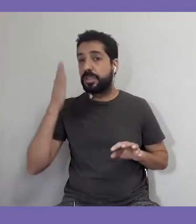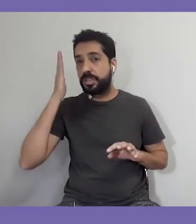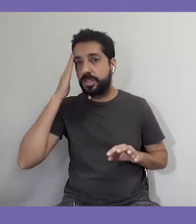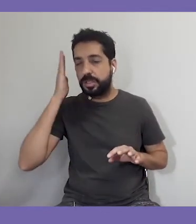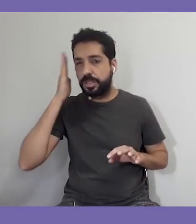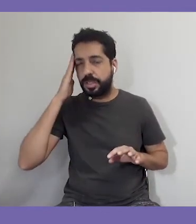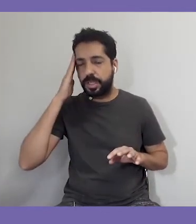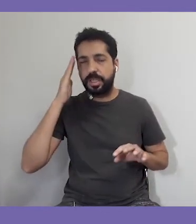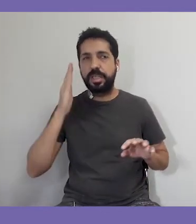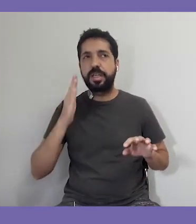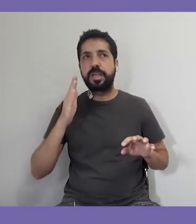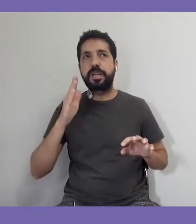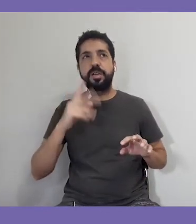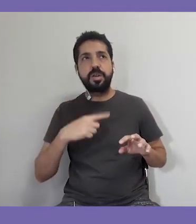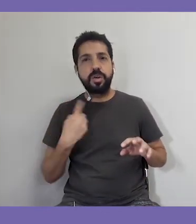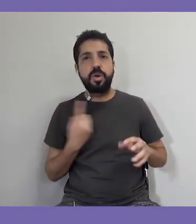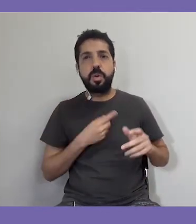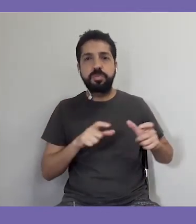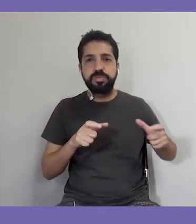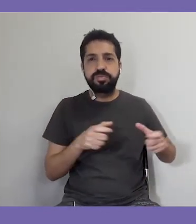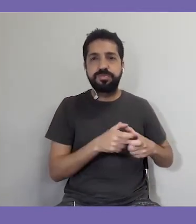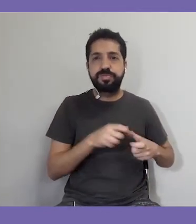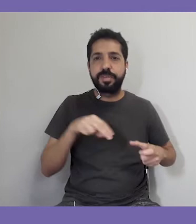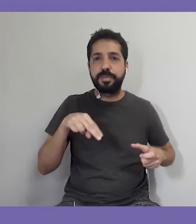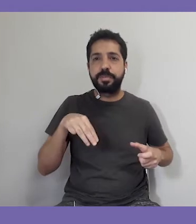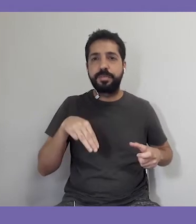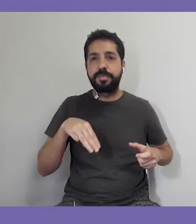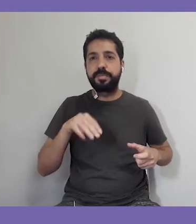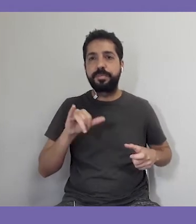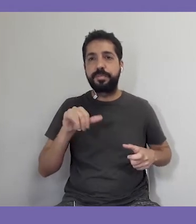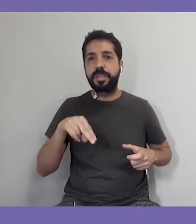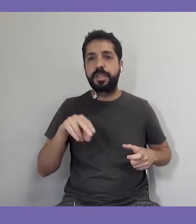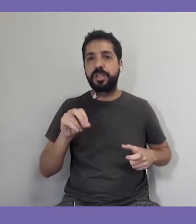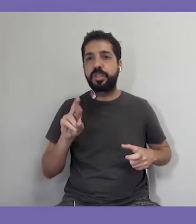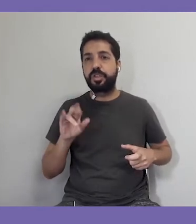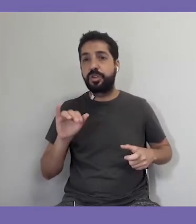que né, nas nossas causas minoritárias, né,